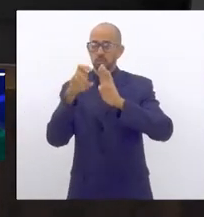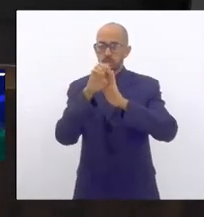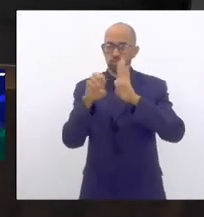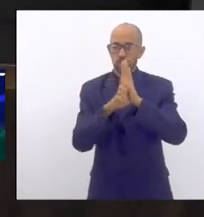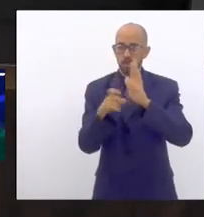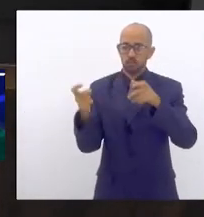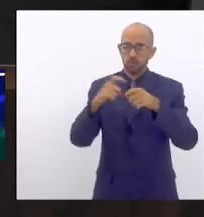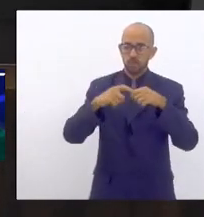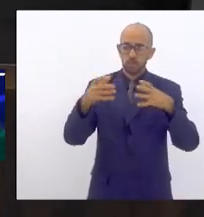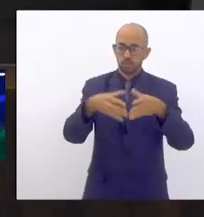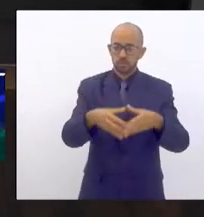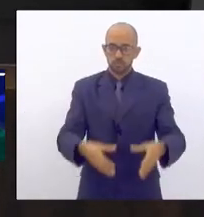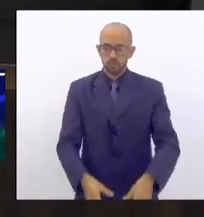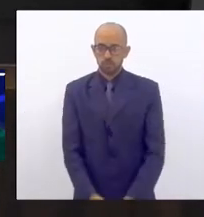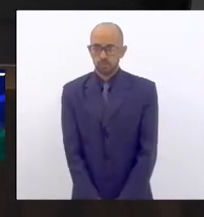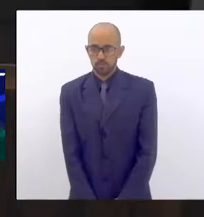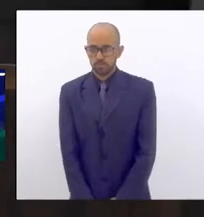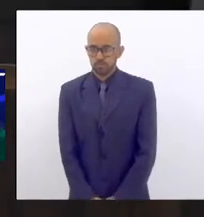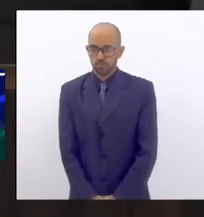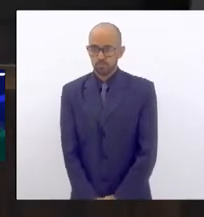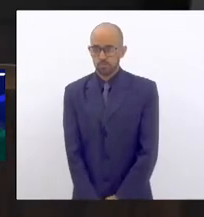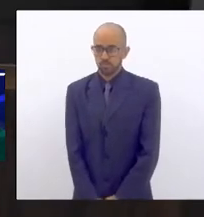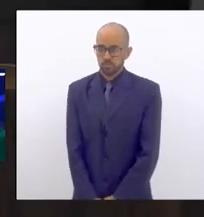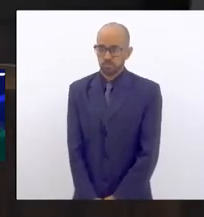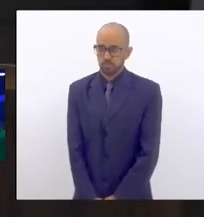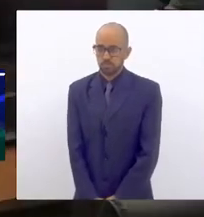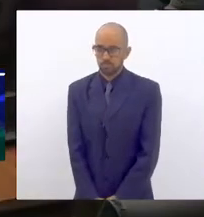às comissões.